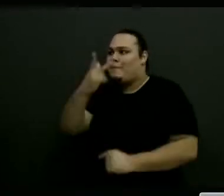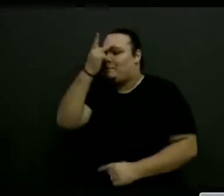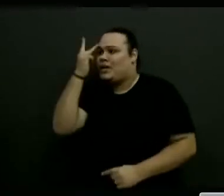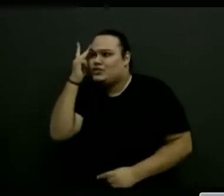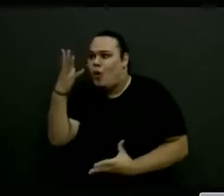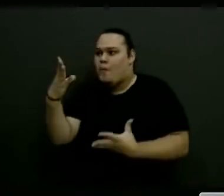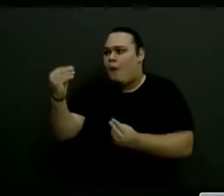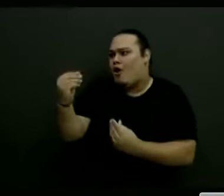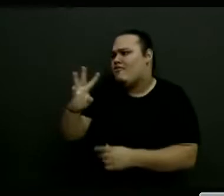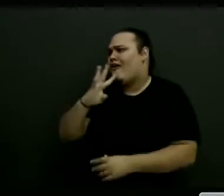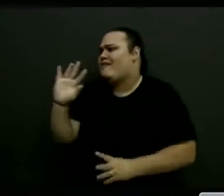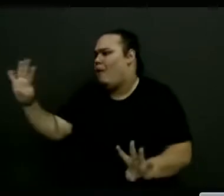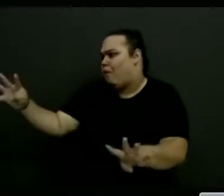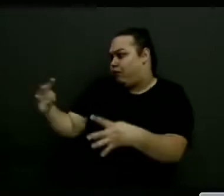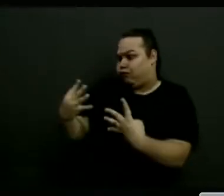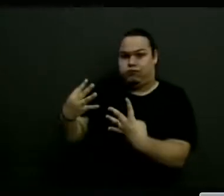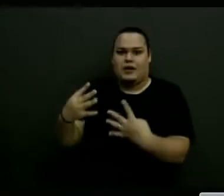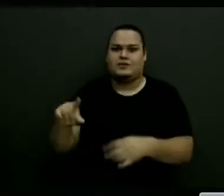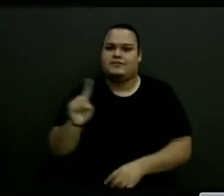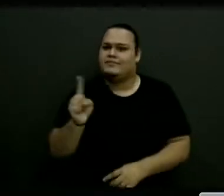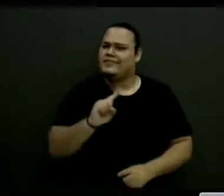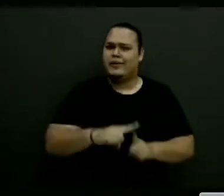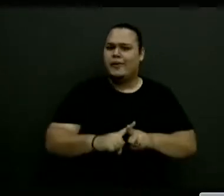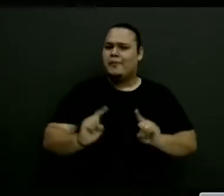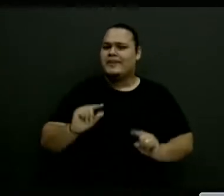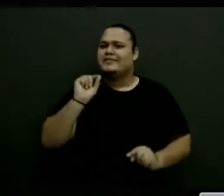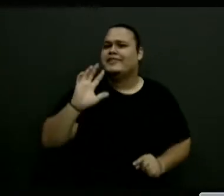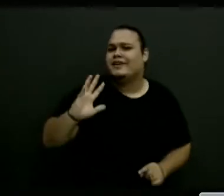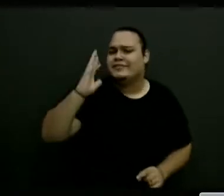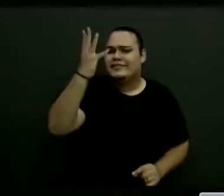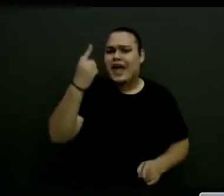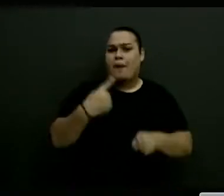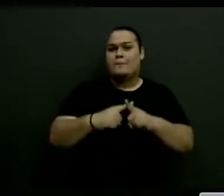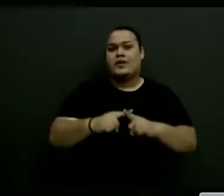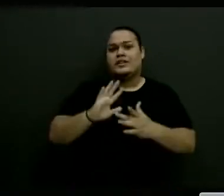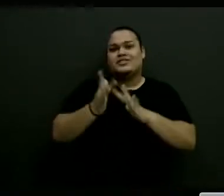sua meta ser um curador, um curandeiro vaidoso.